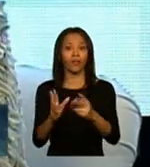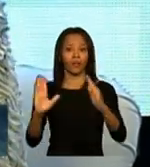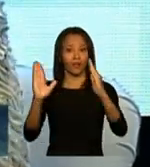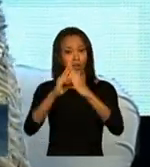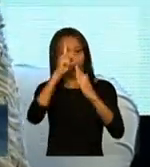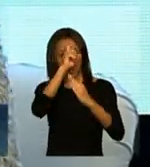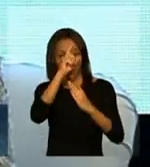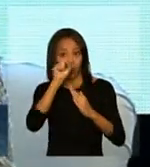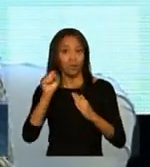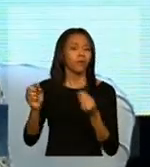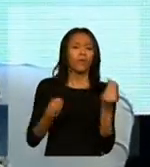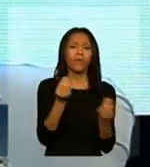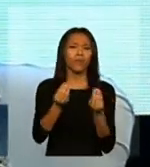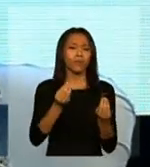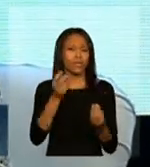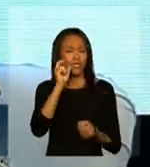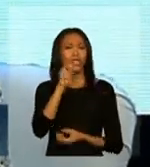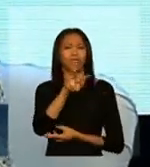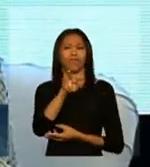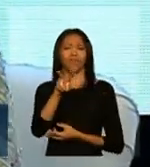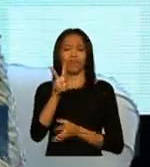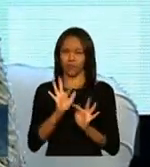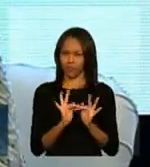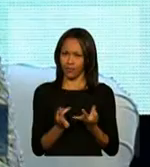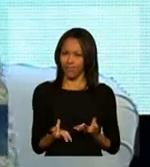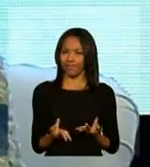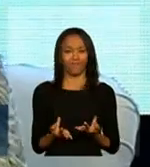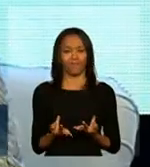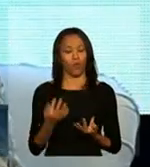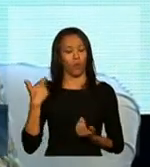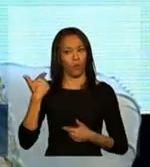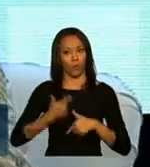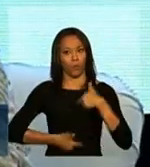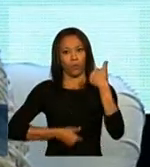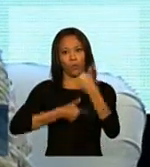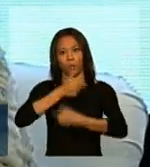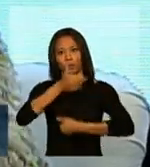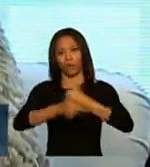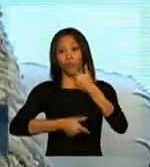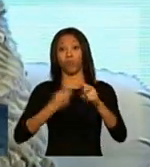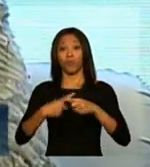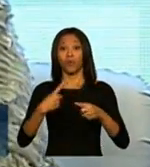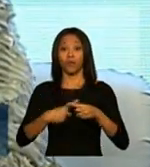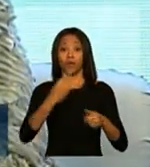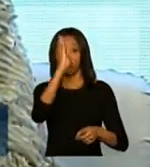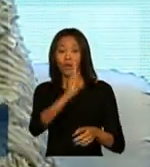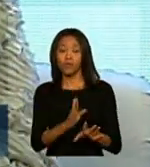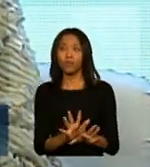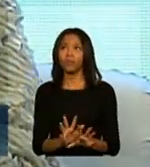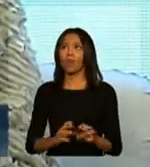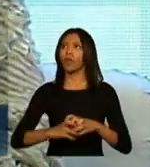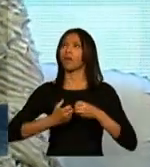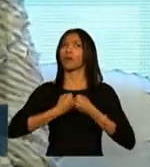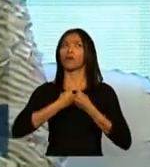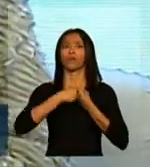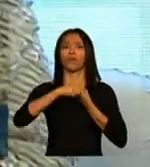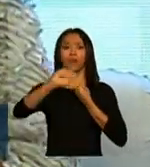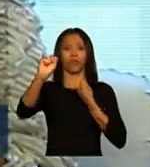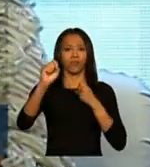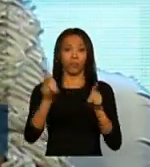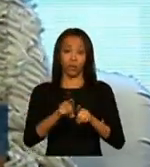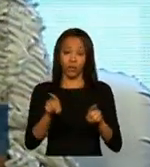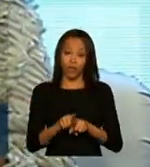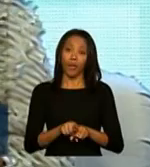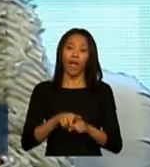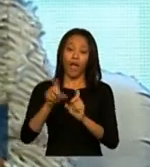nossa demanda. E isso não é uma coisa simples. É gigante, porque nós estamos falando de um país gigante, e gigante é a nossa ambição de que a agricultura